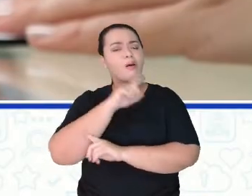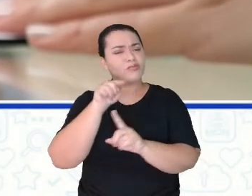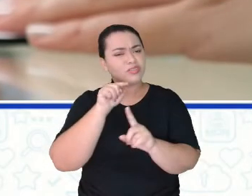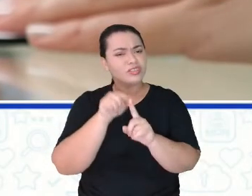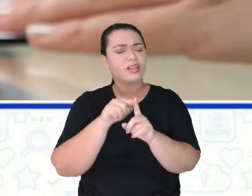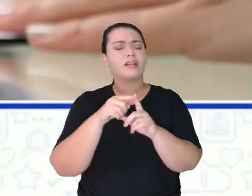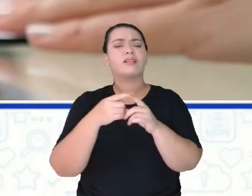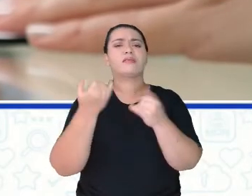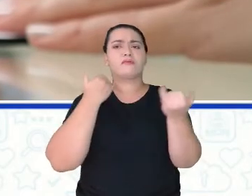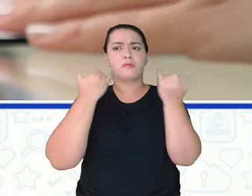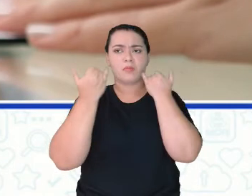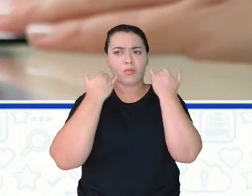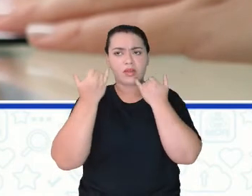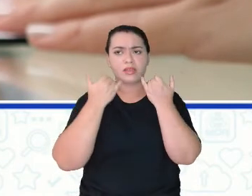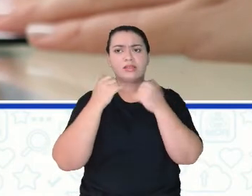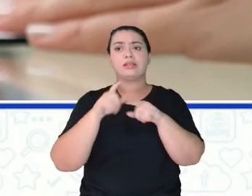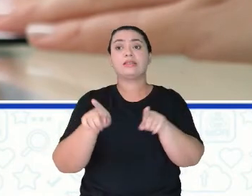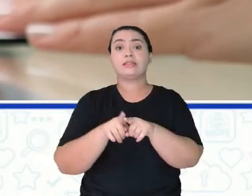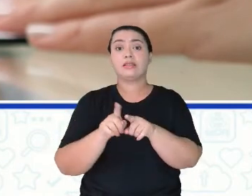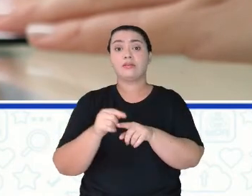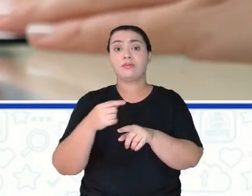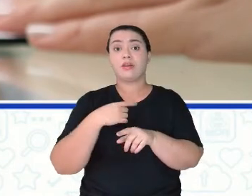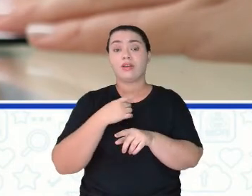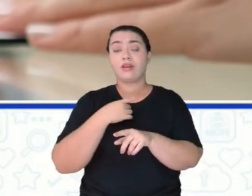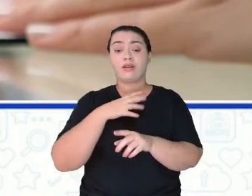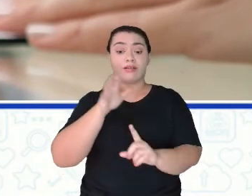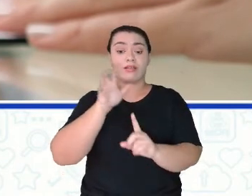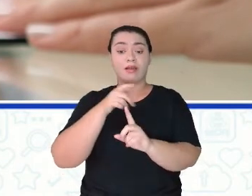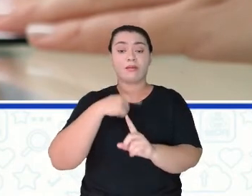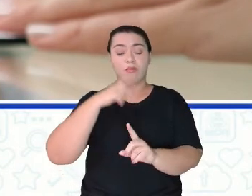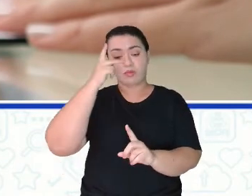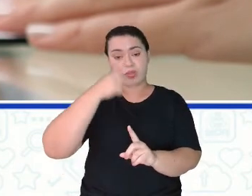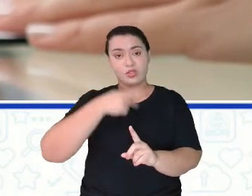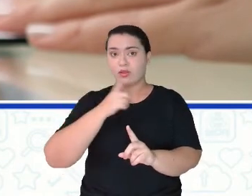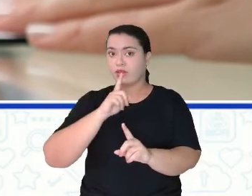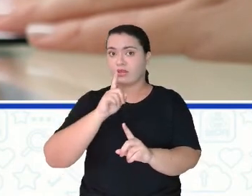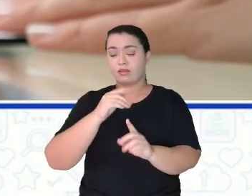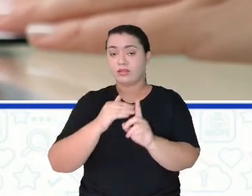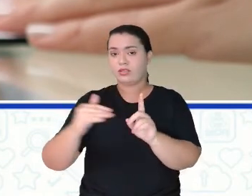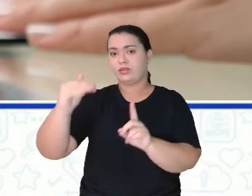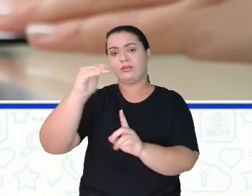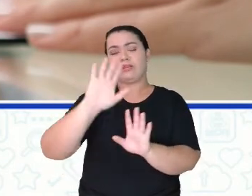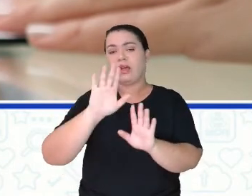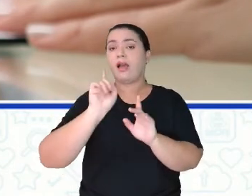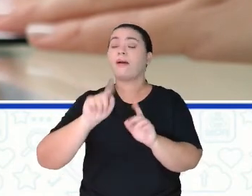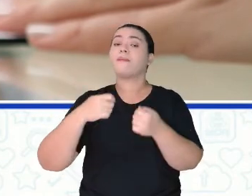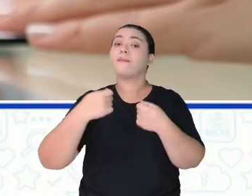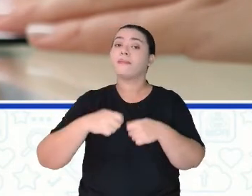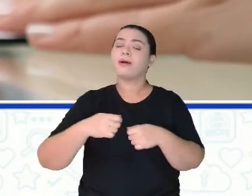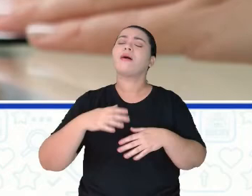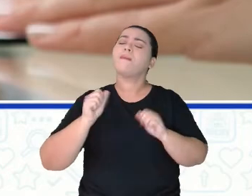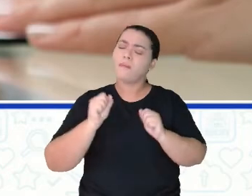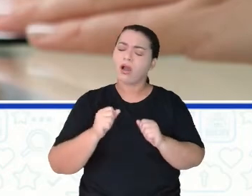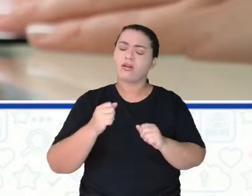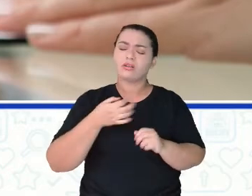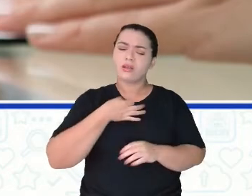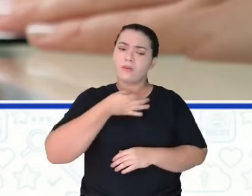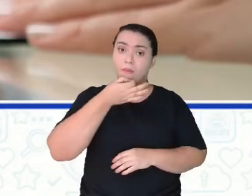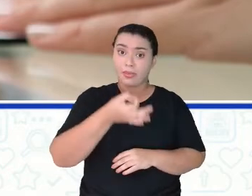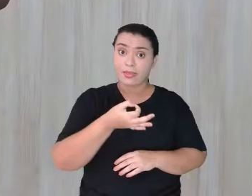que as impressões pessoais não se sobressaiam à investigação, tá? Tem espaço para as impressões pessoais?